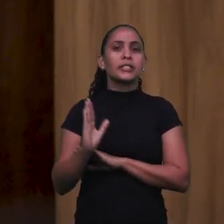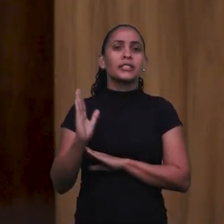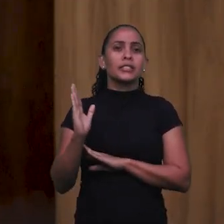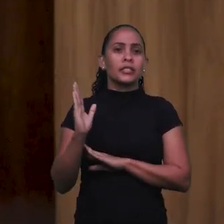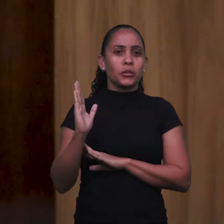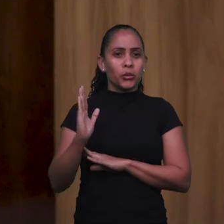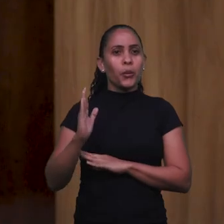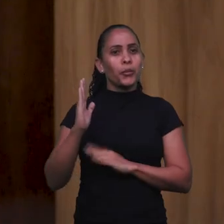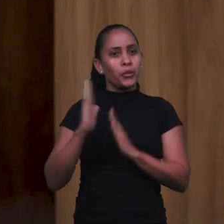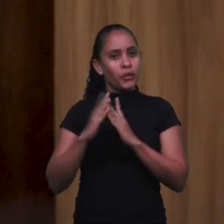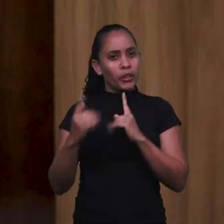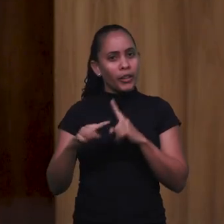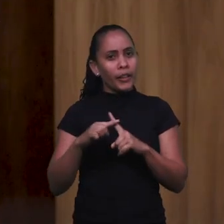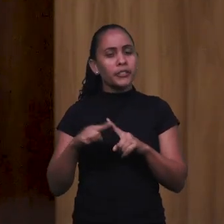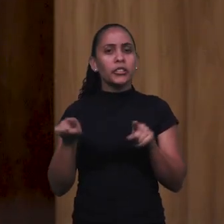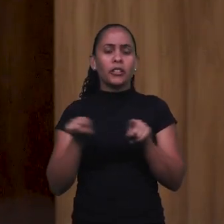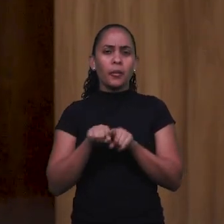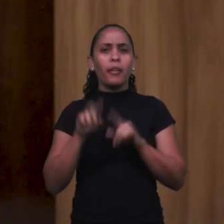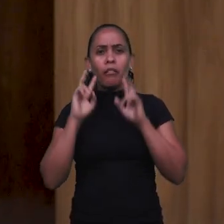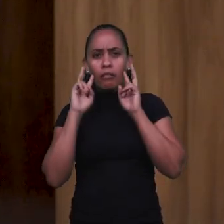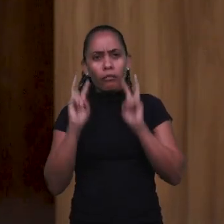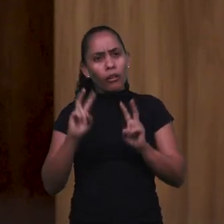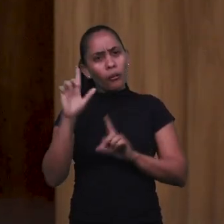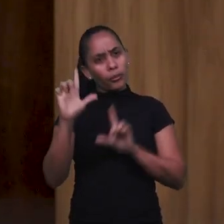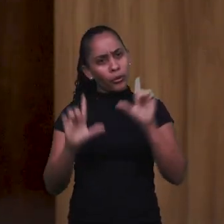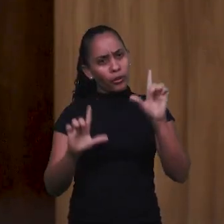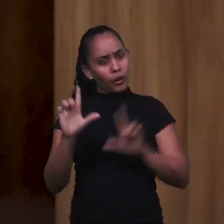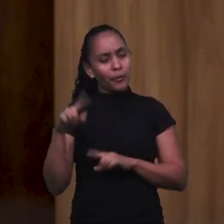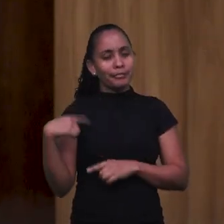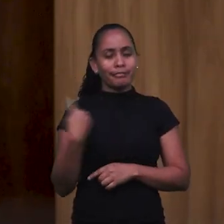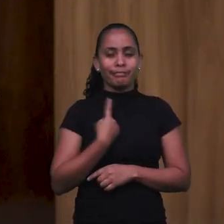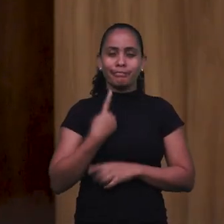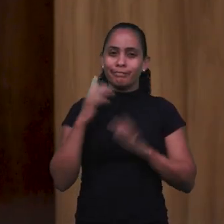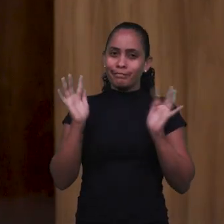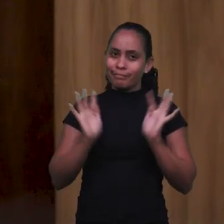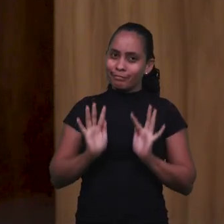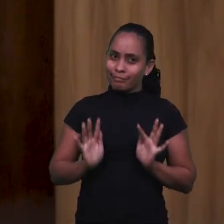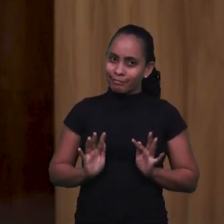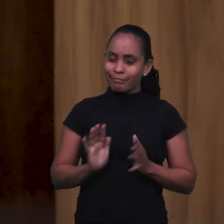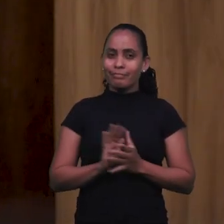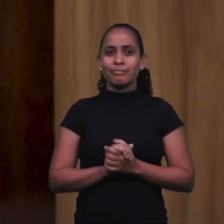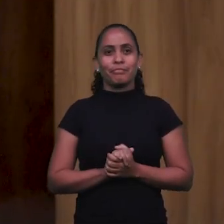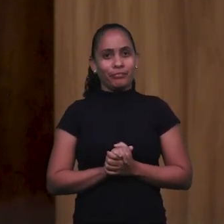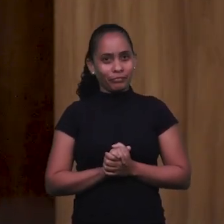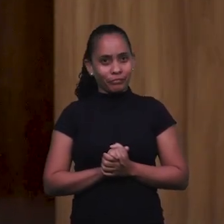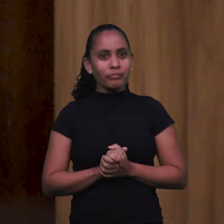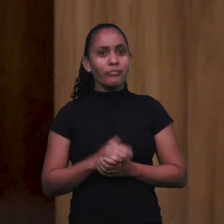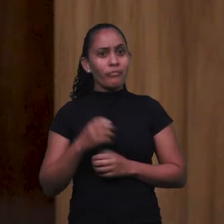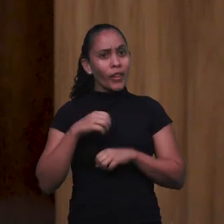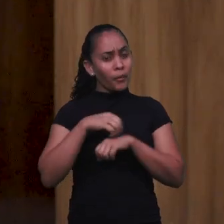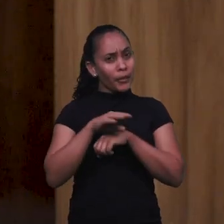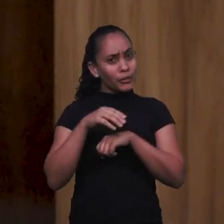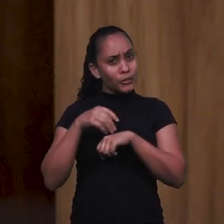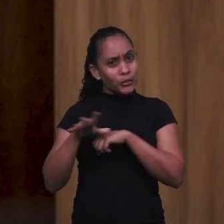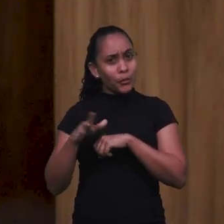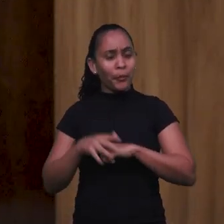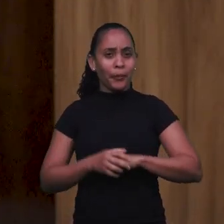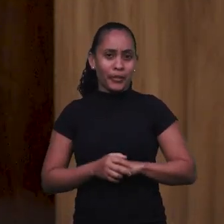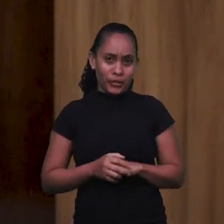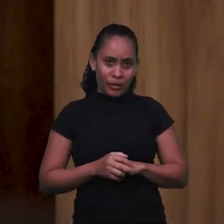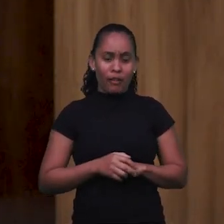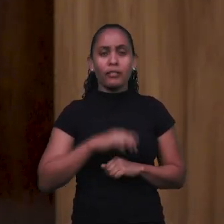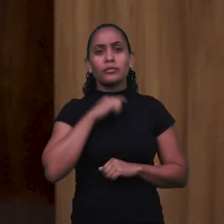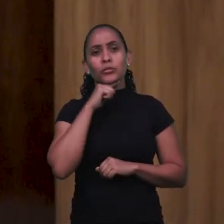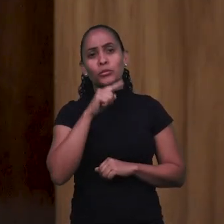que têm participado dos nossos programas. E nós temos a grata satisfação de dirimir todas